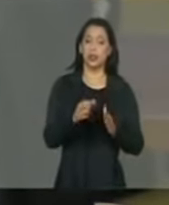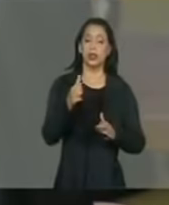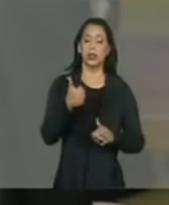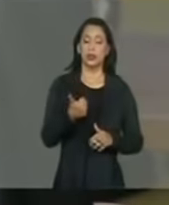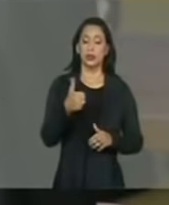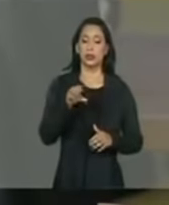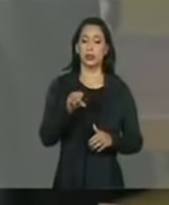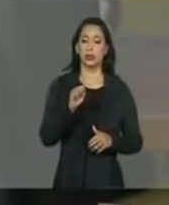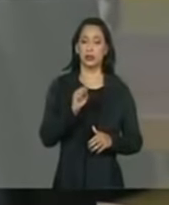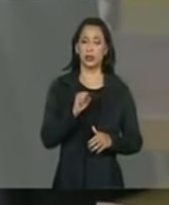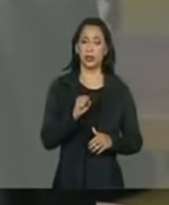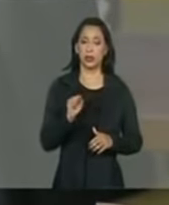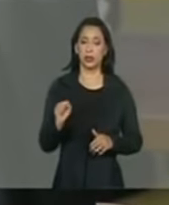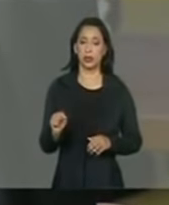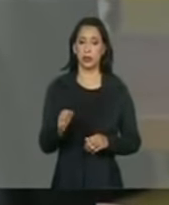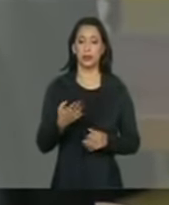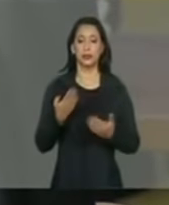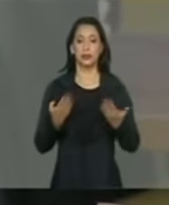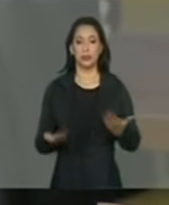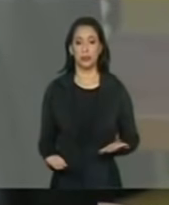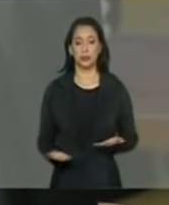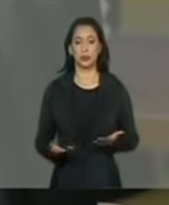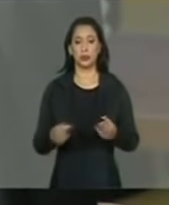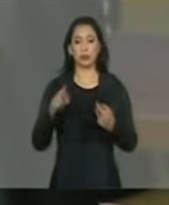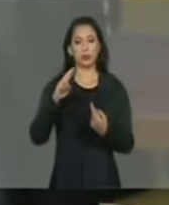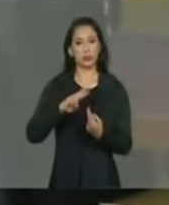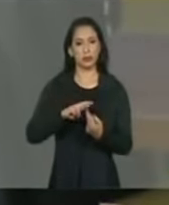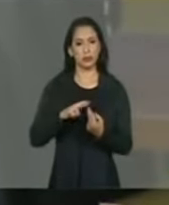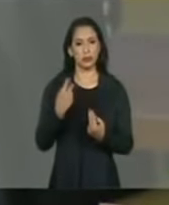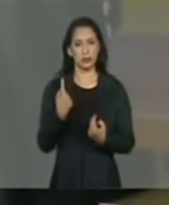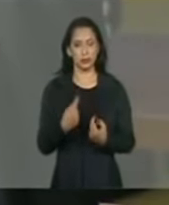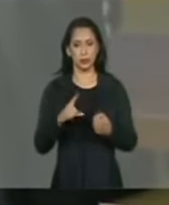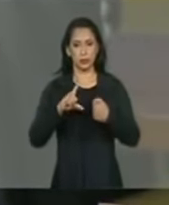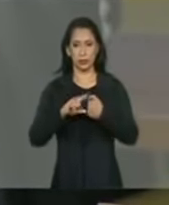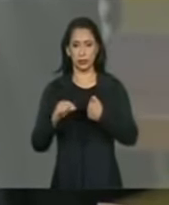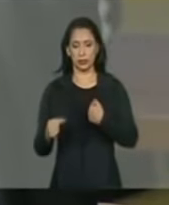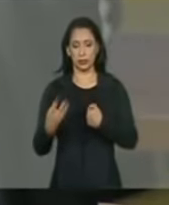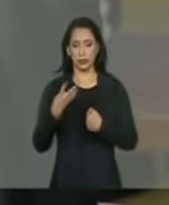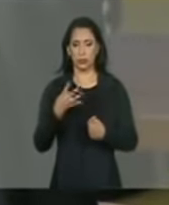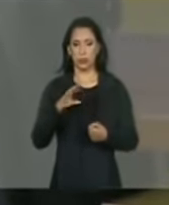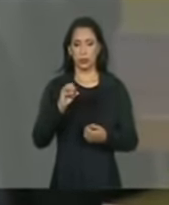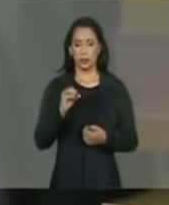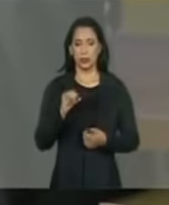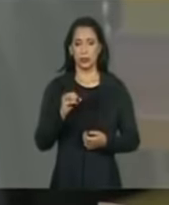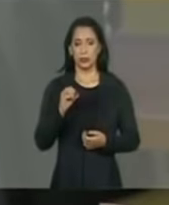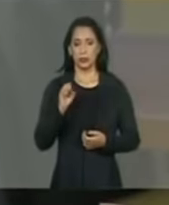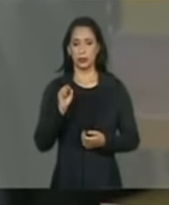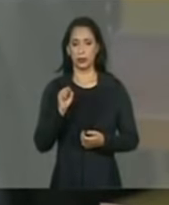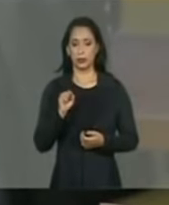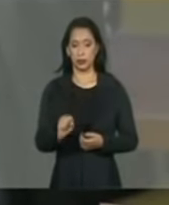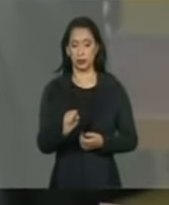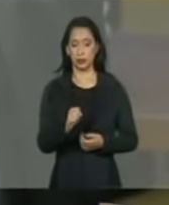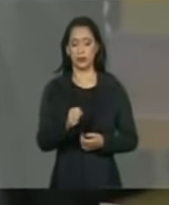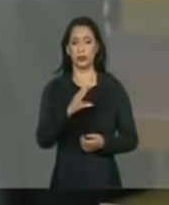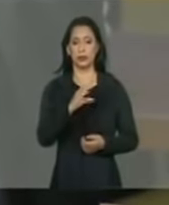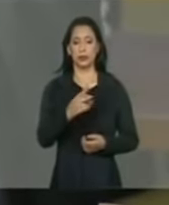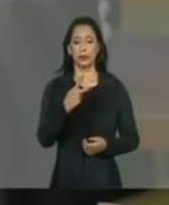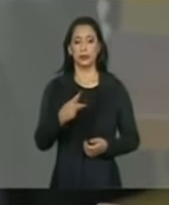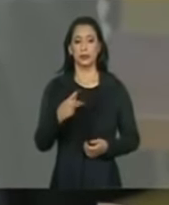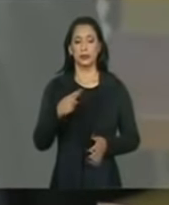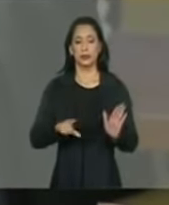é do parágrafo 1º do artigo 408 do cpp na redação anterior à lei